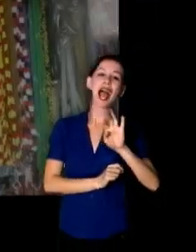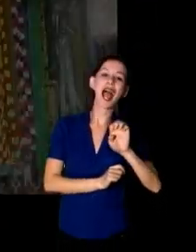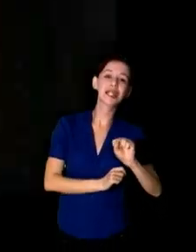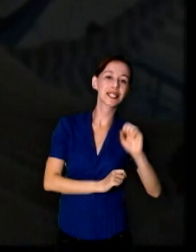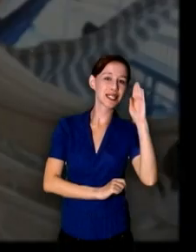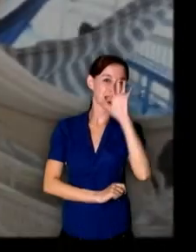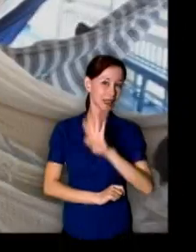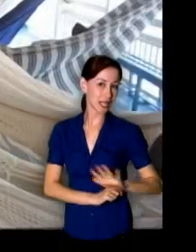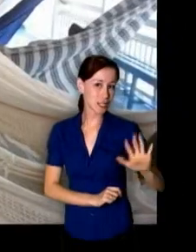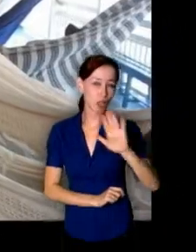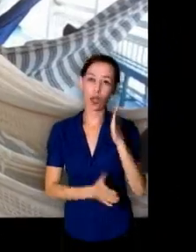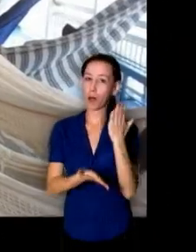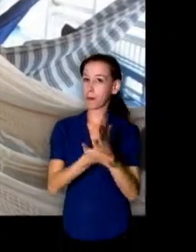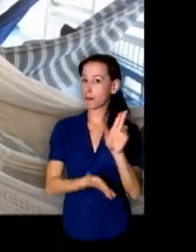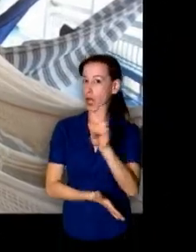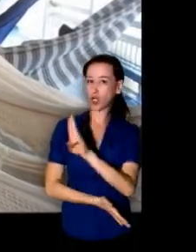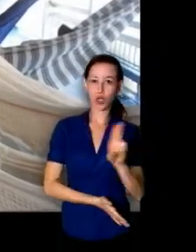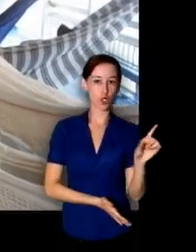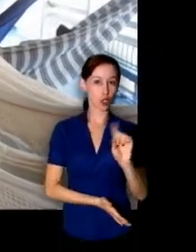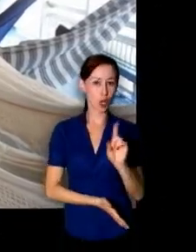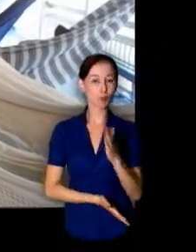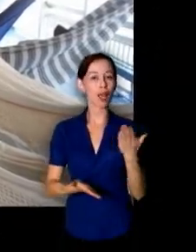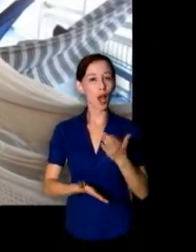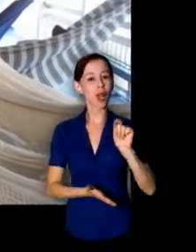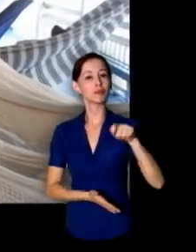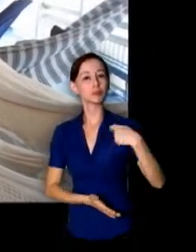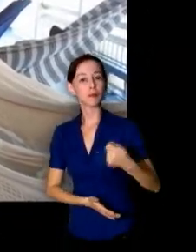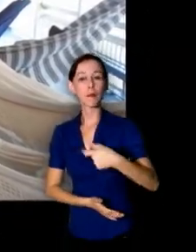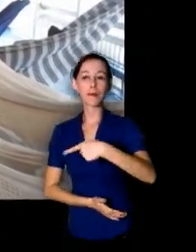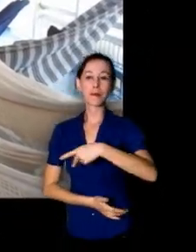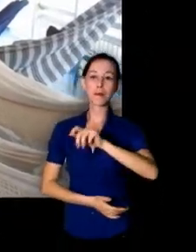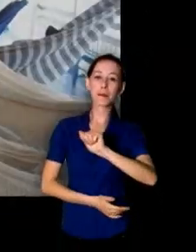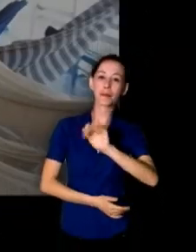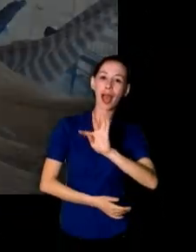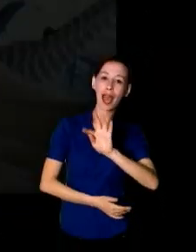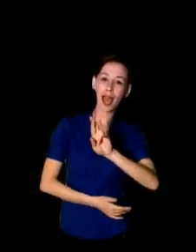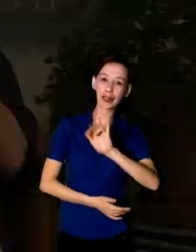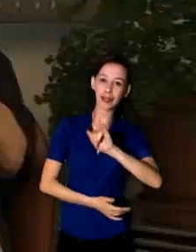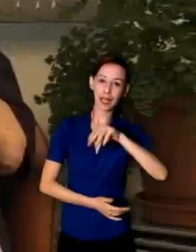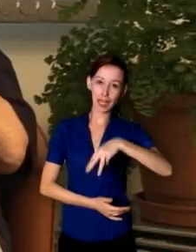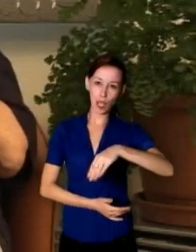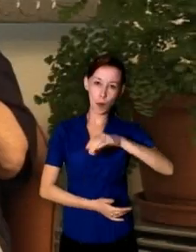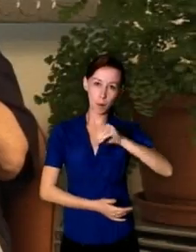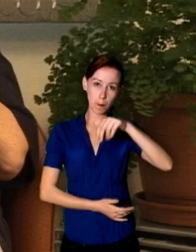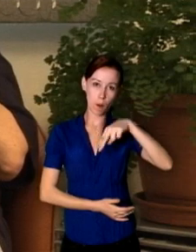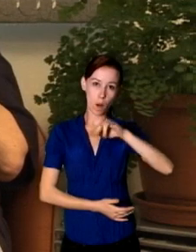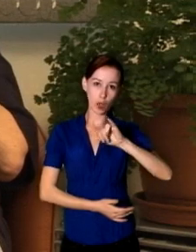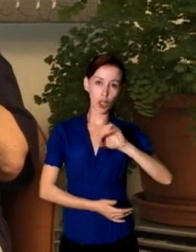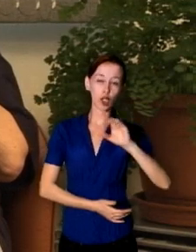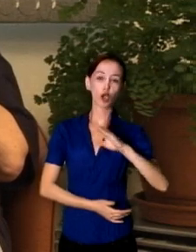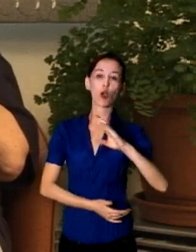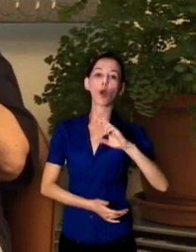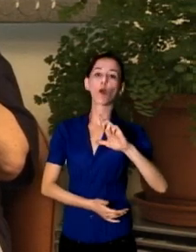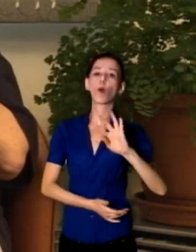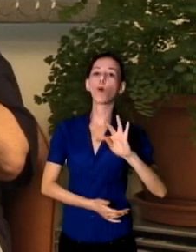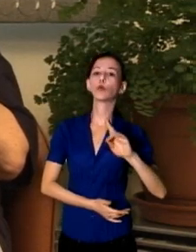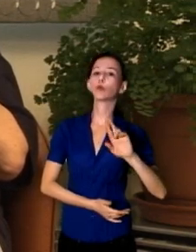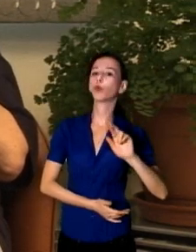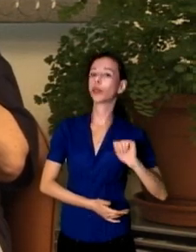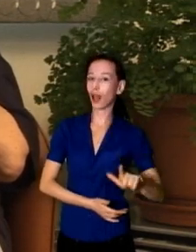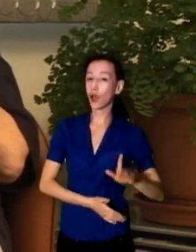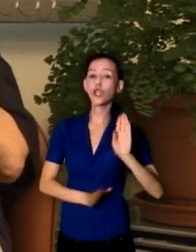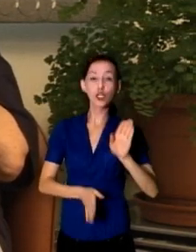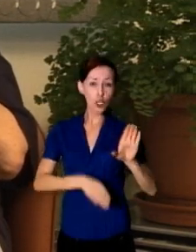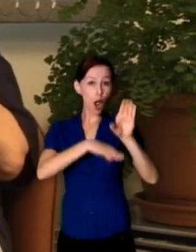nacional, mas passa a ser concebido como patrimônio cultural. A Constituição de 88 já